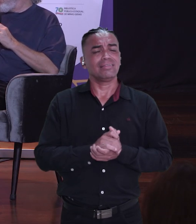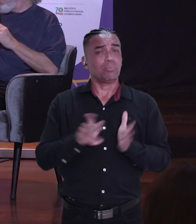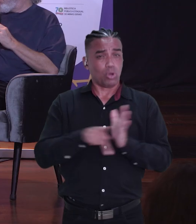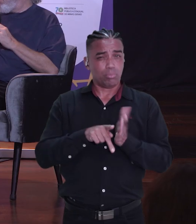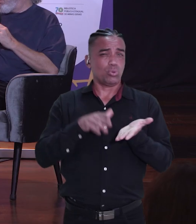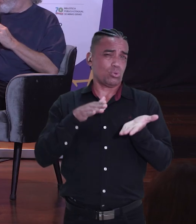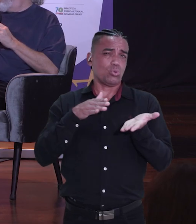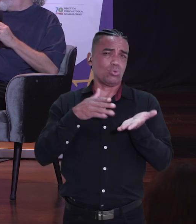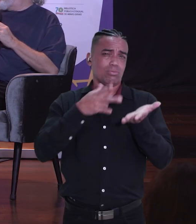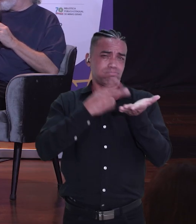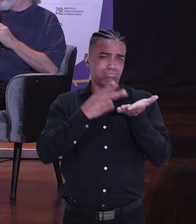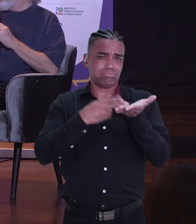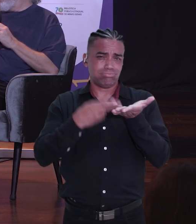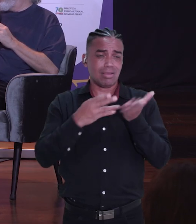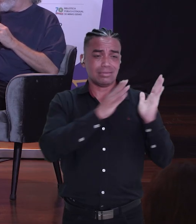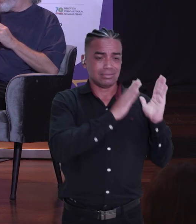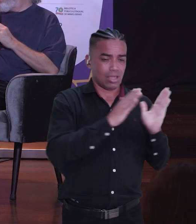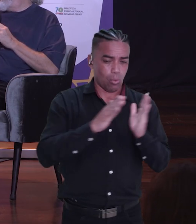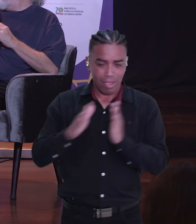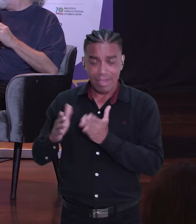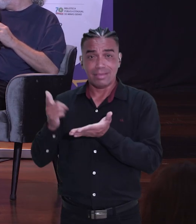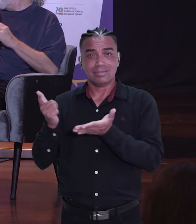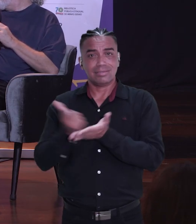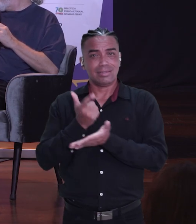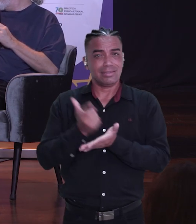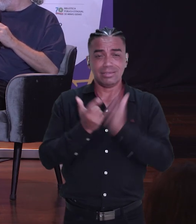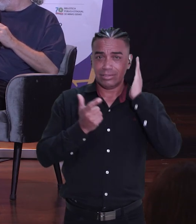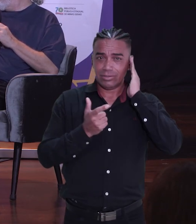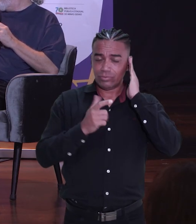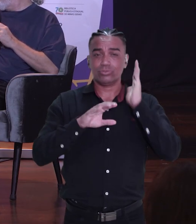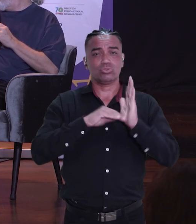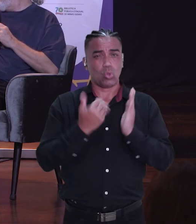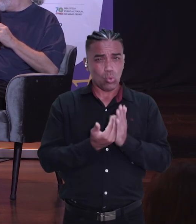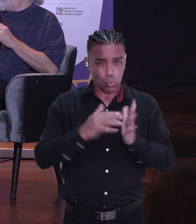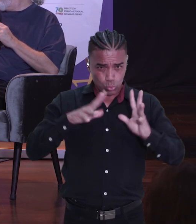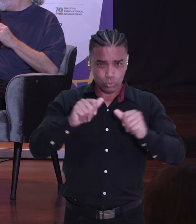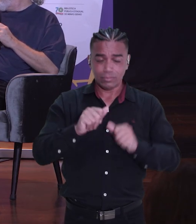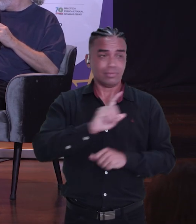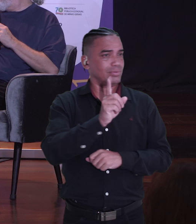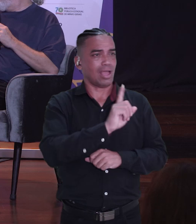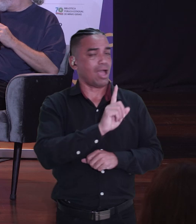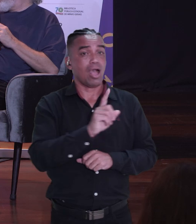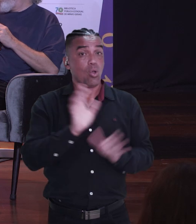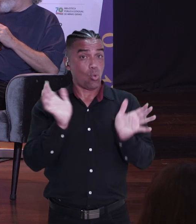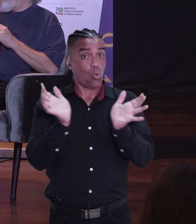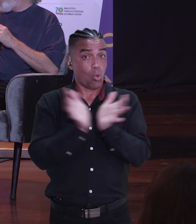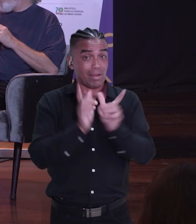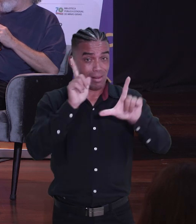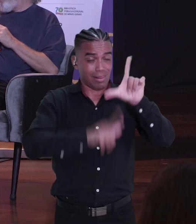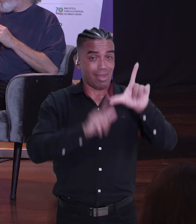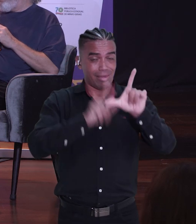sendo reeditado agora, a sequência de livros na companhia, a companhia está reeditando todos os livros também, Não, né? não. A Companhia das